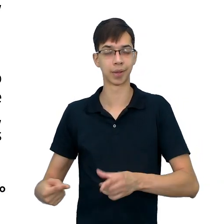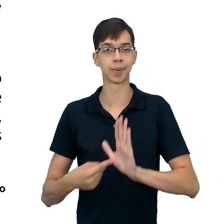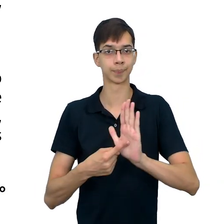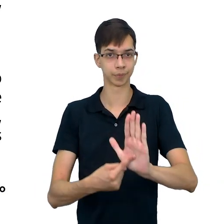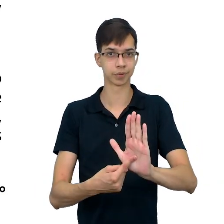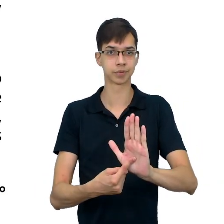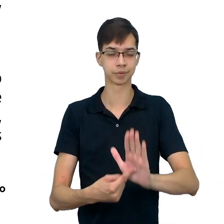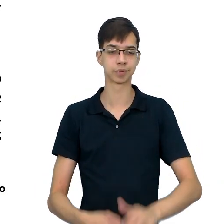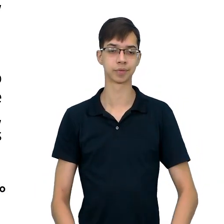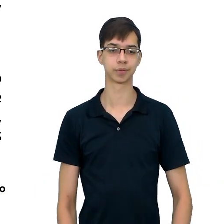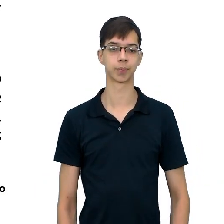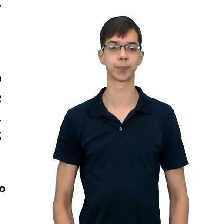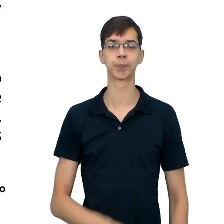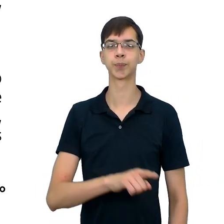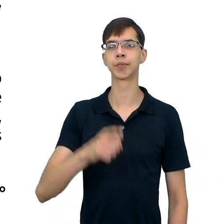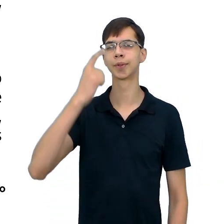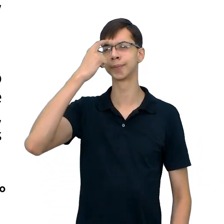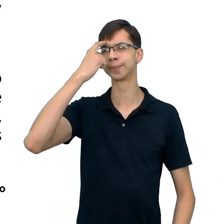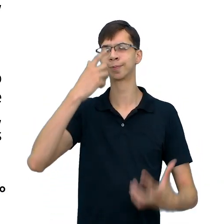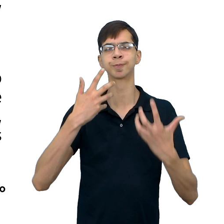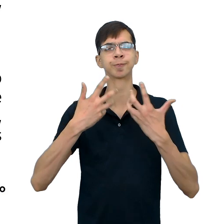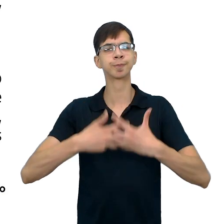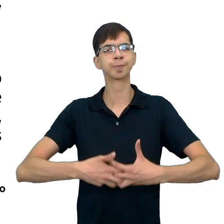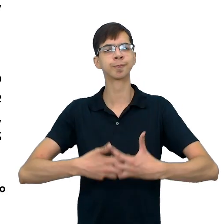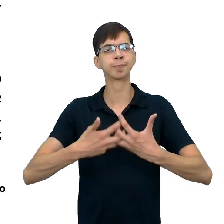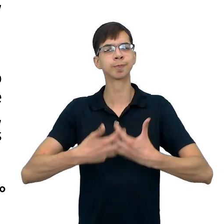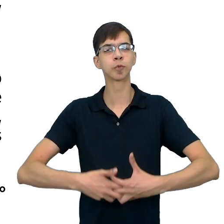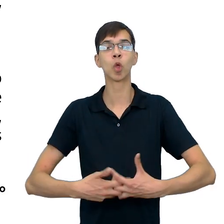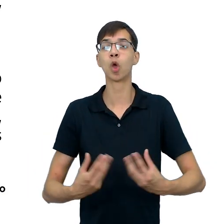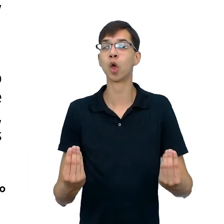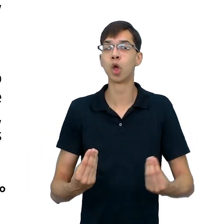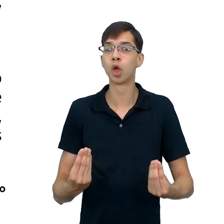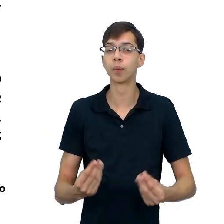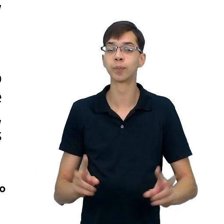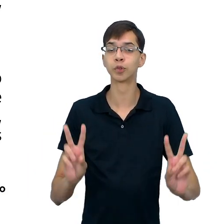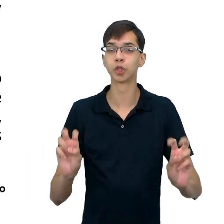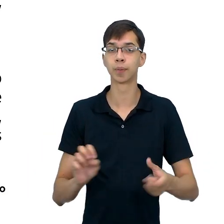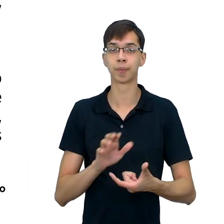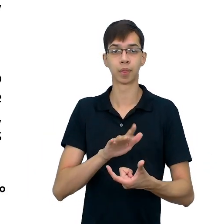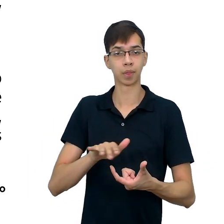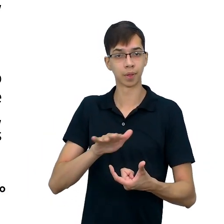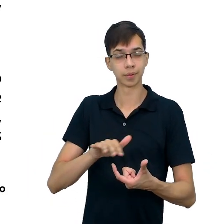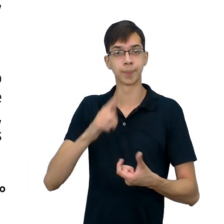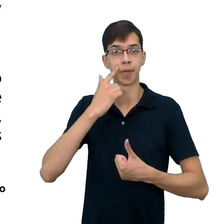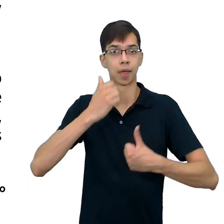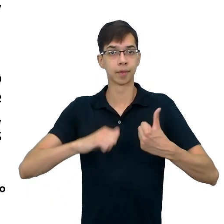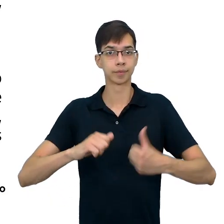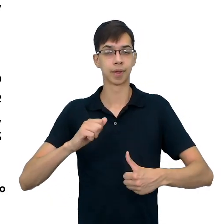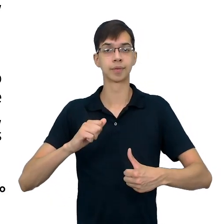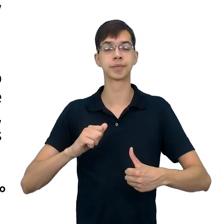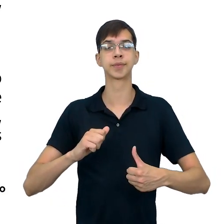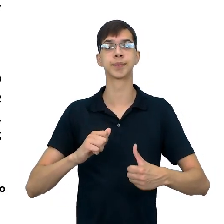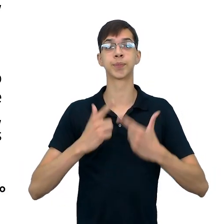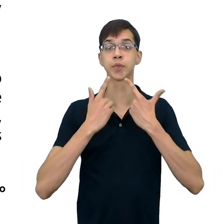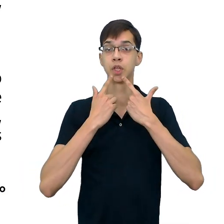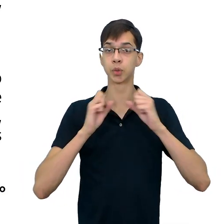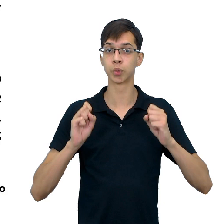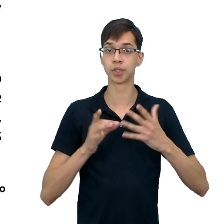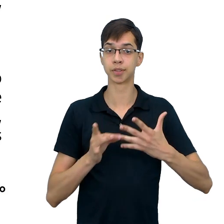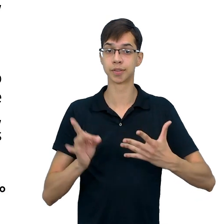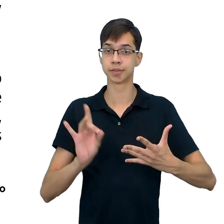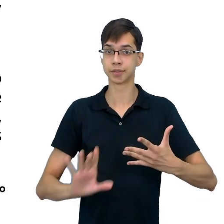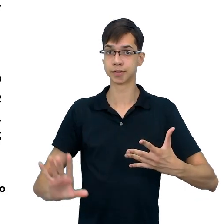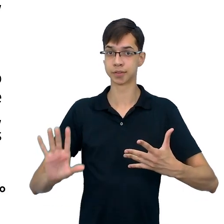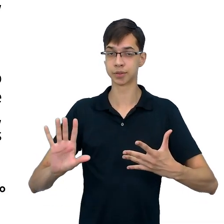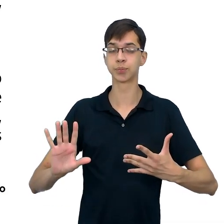formação, refletir de que maneira os conteúdos relativos a letramento e análise linguística e semiótica podem contribuir para o planejamento